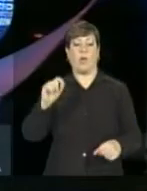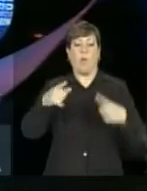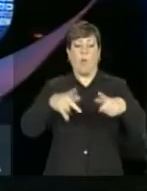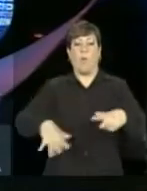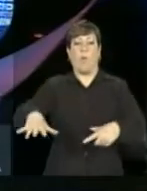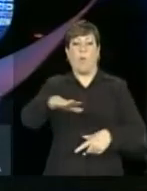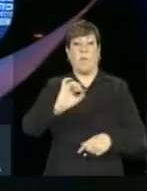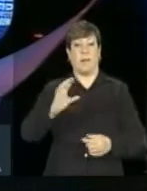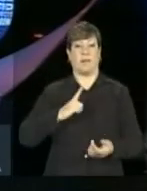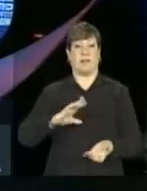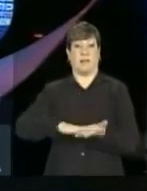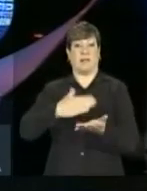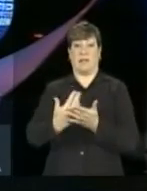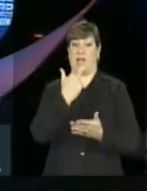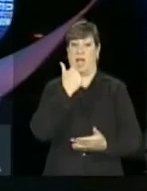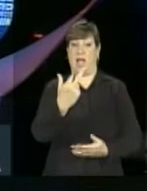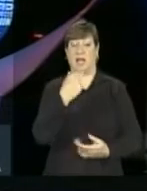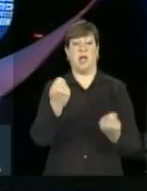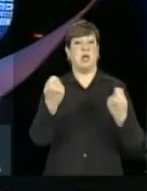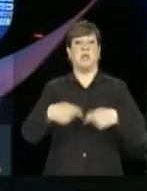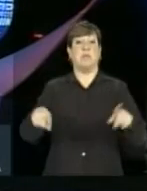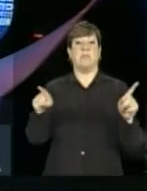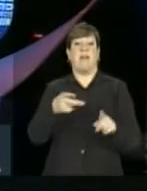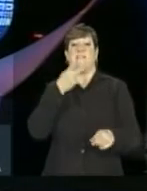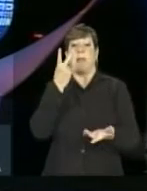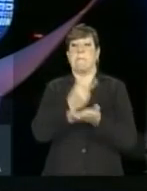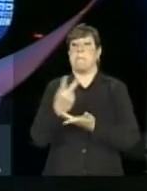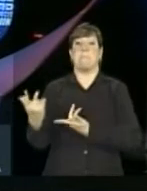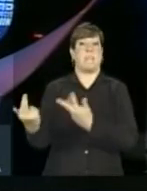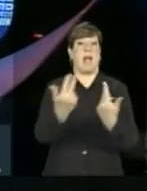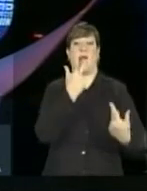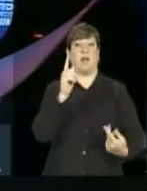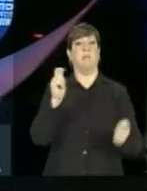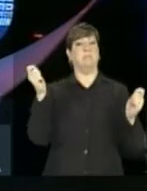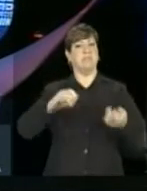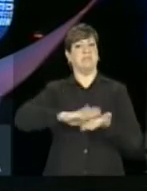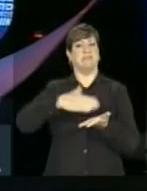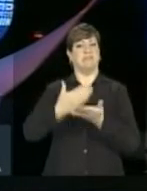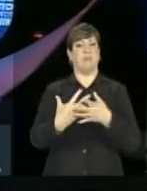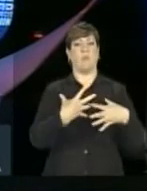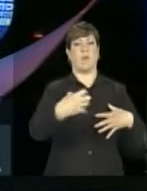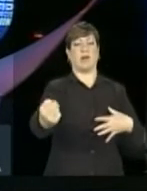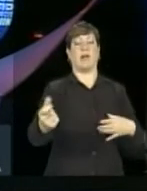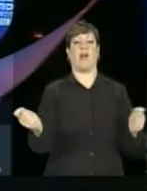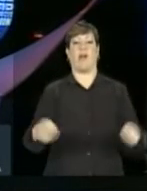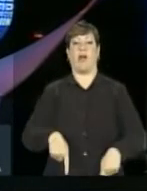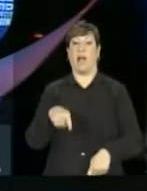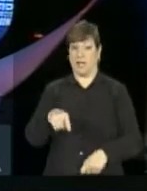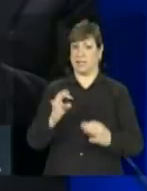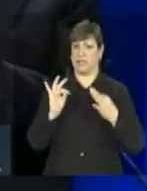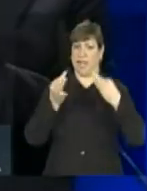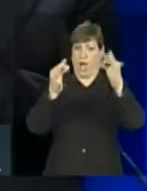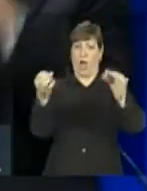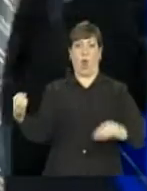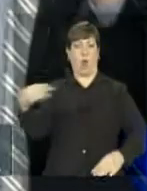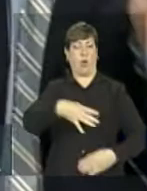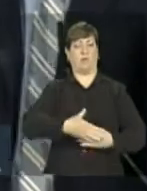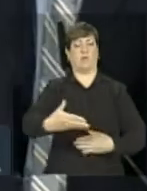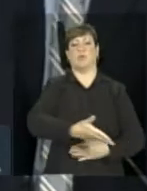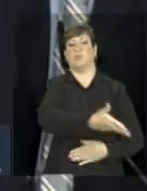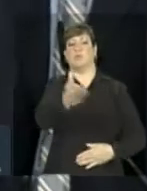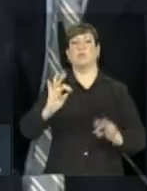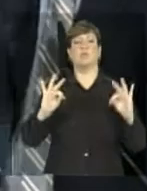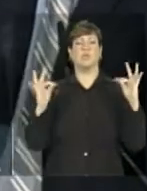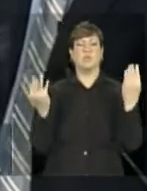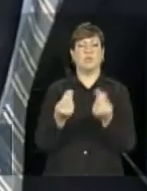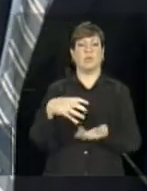E com a tradução de línguas, não precisamos sequer falar a mesma língua. Esta é a possibilidade oferecida a muitos em